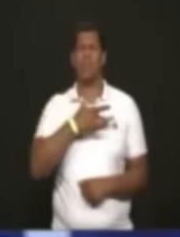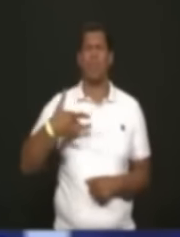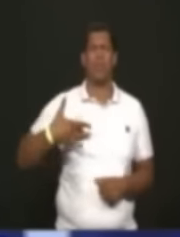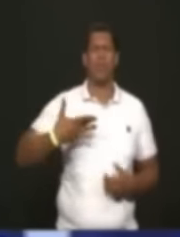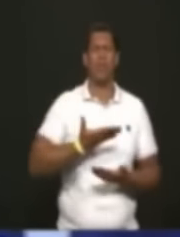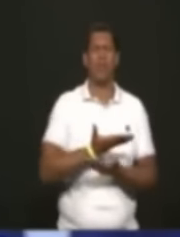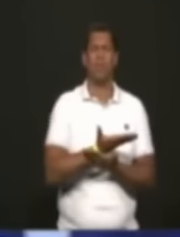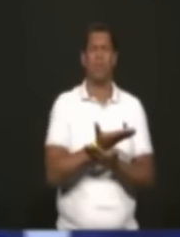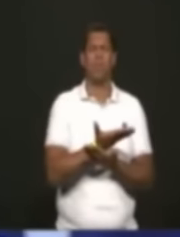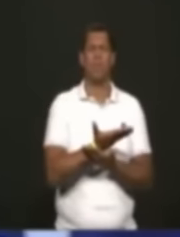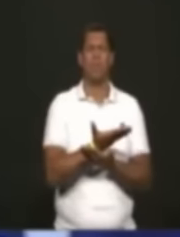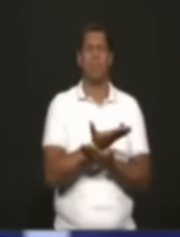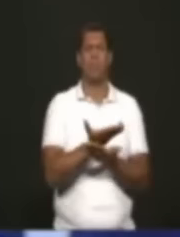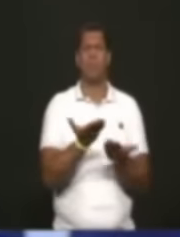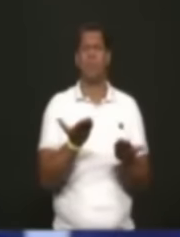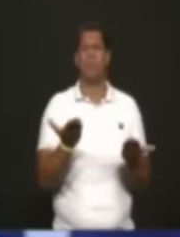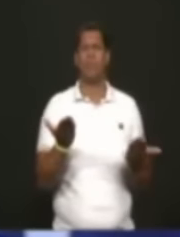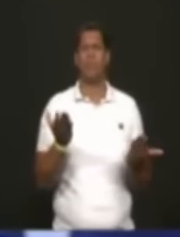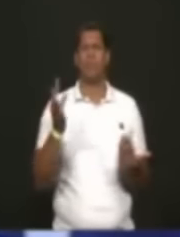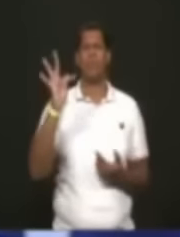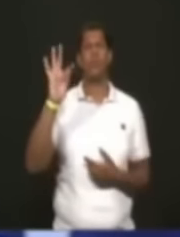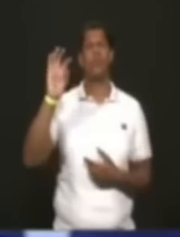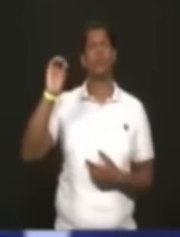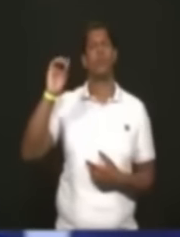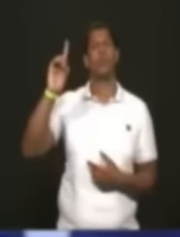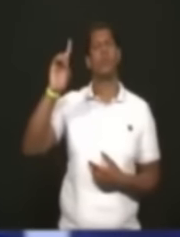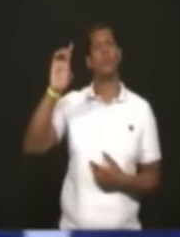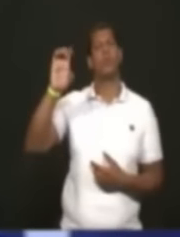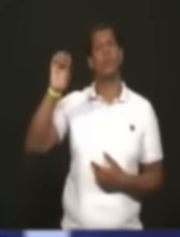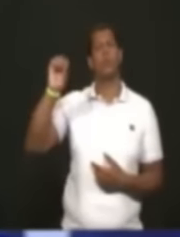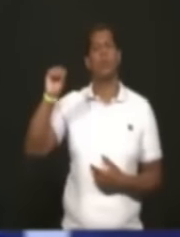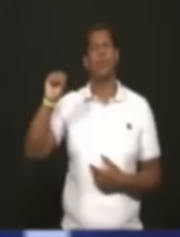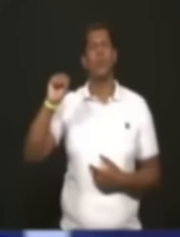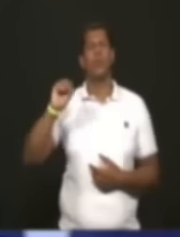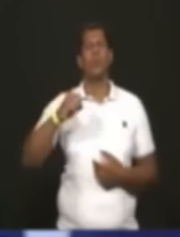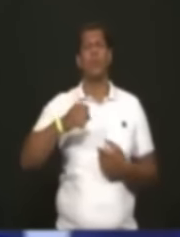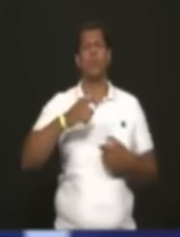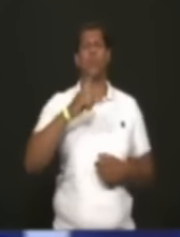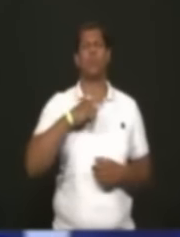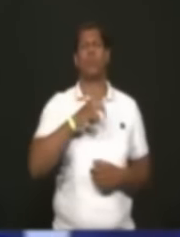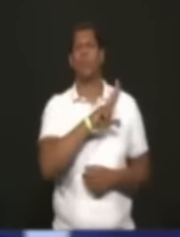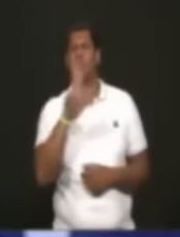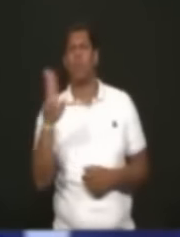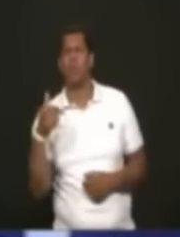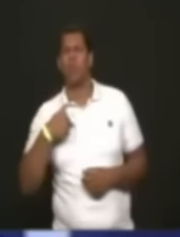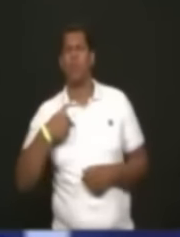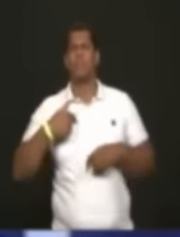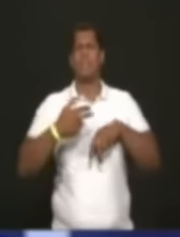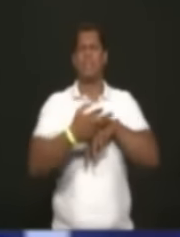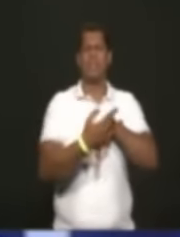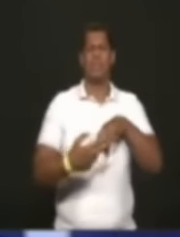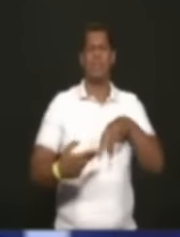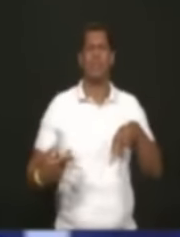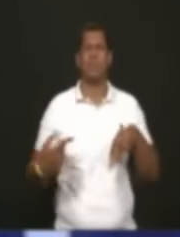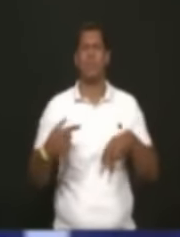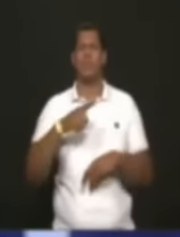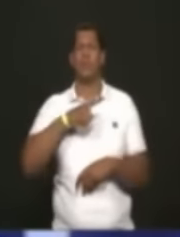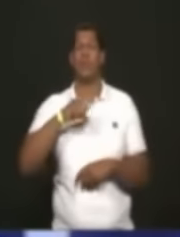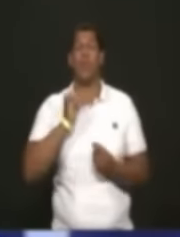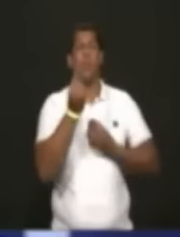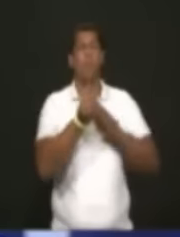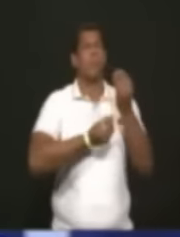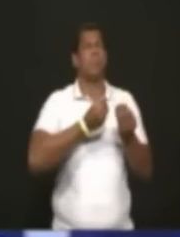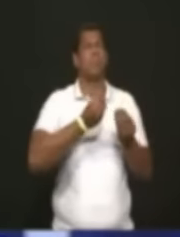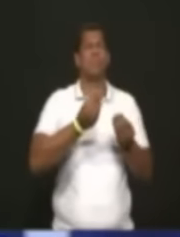para Todes, onde se fala de ideologia de gênero, gênero neutro, e pior ainda, de um documento